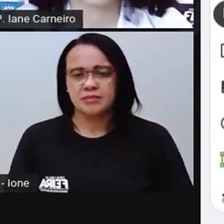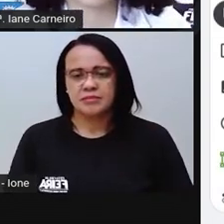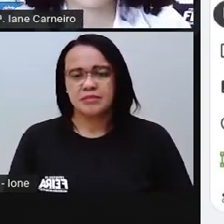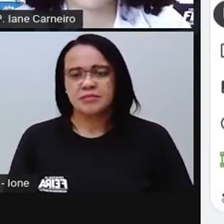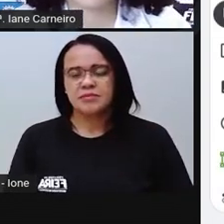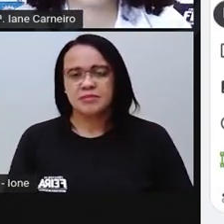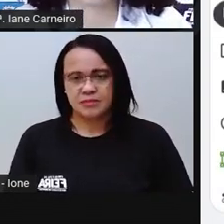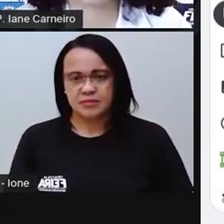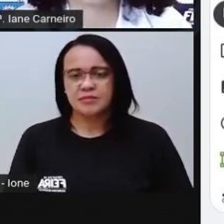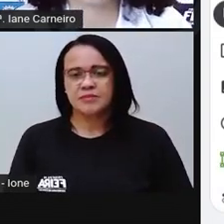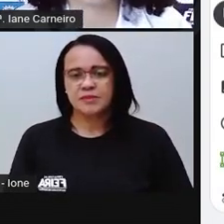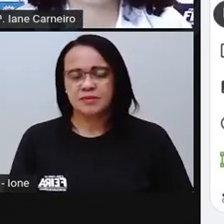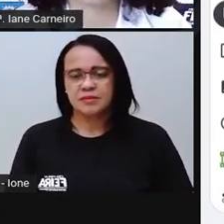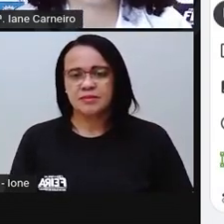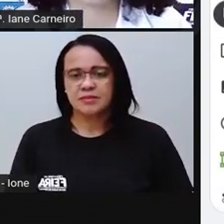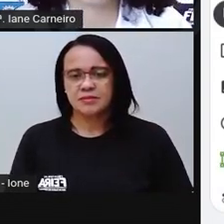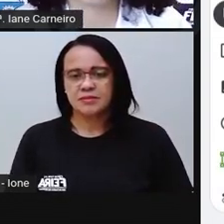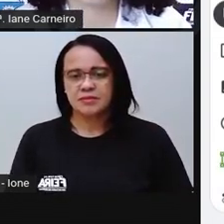Lá.